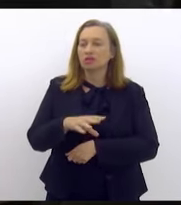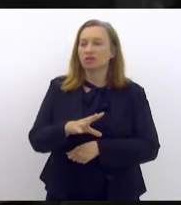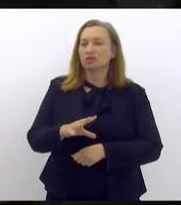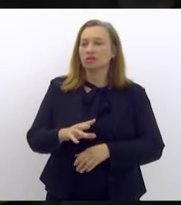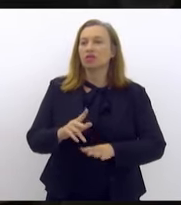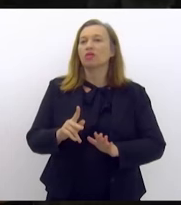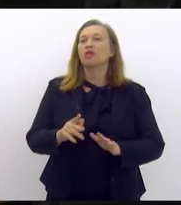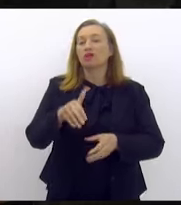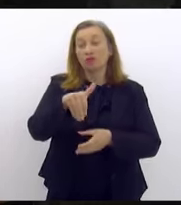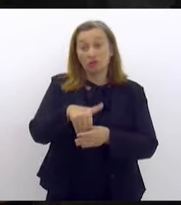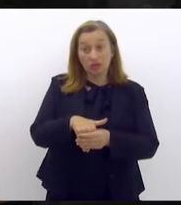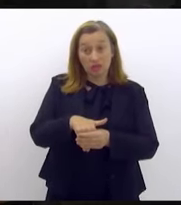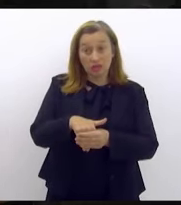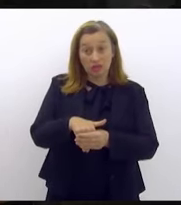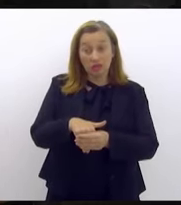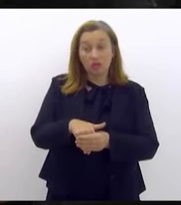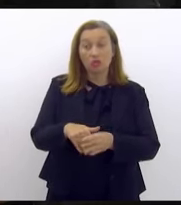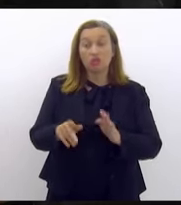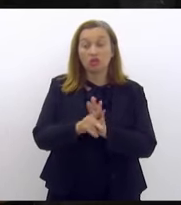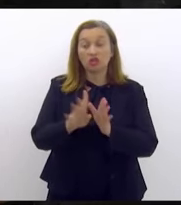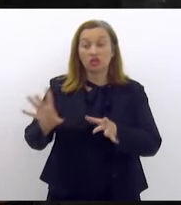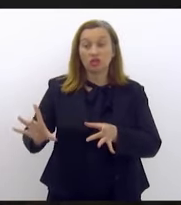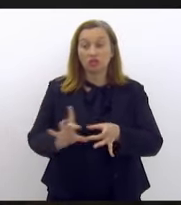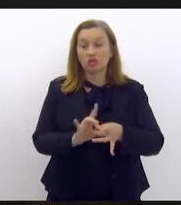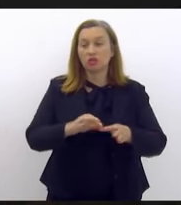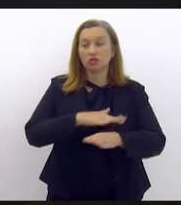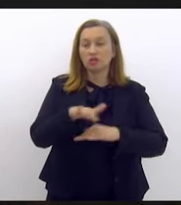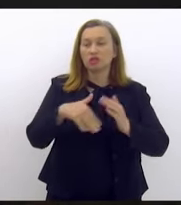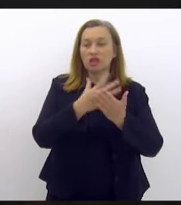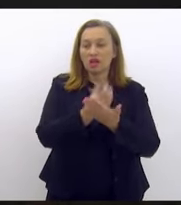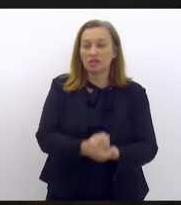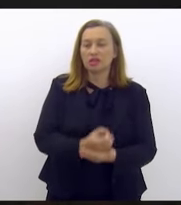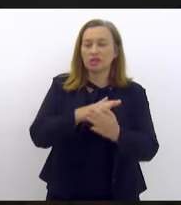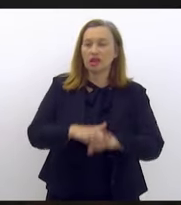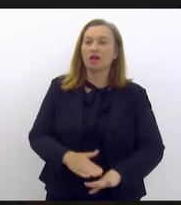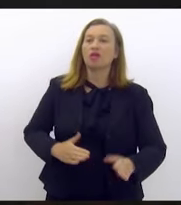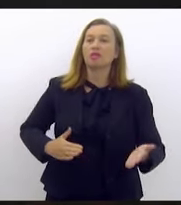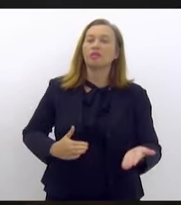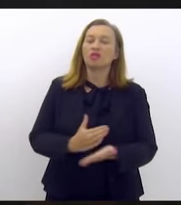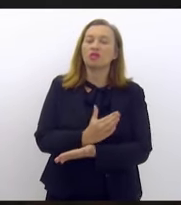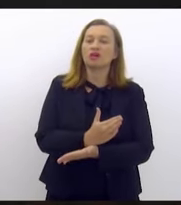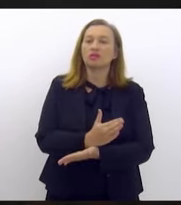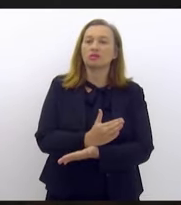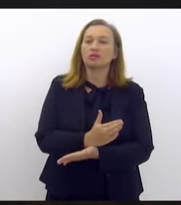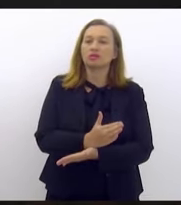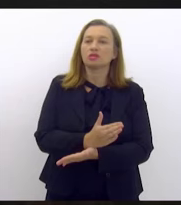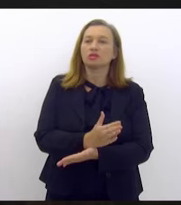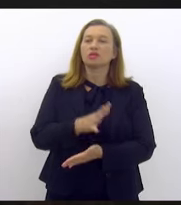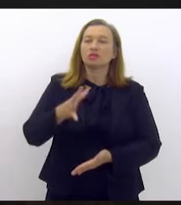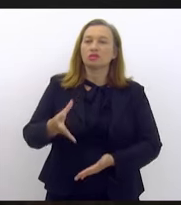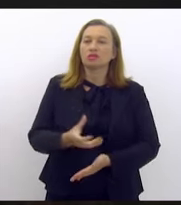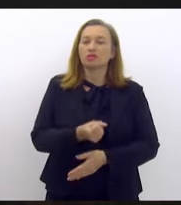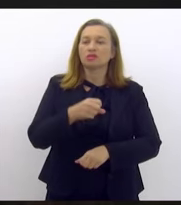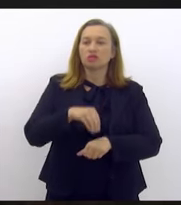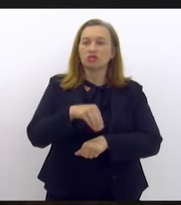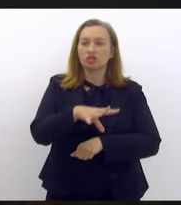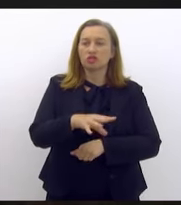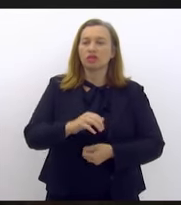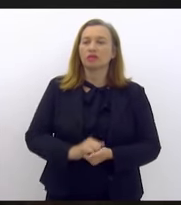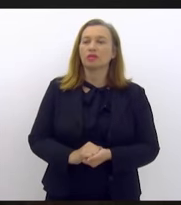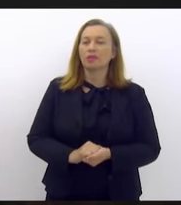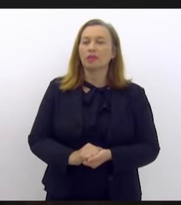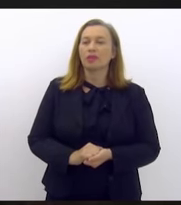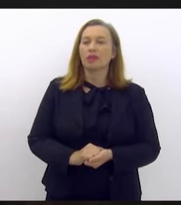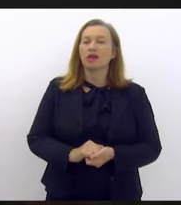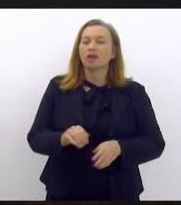Em votação, o projeto assim emendado. Os senhores que aprovam, permaneçam como estão. Aprovado, salvo os destaques. Há